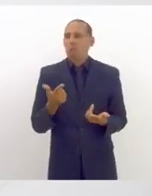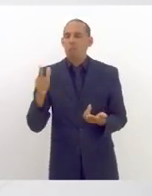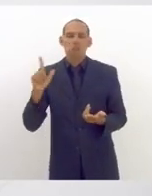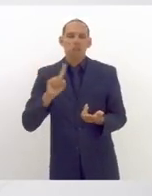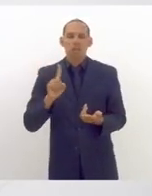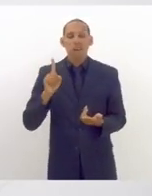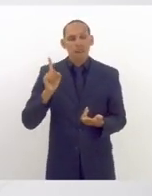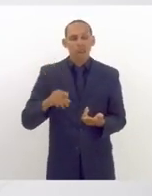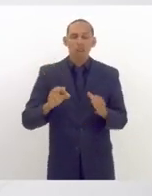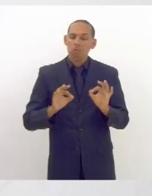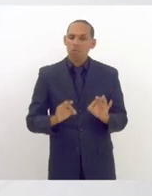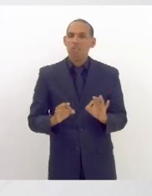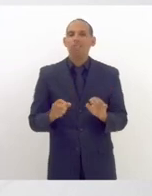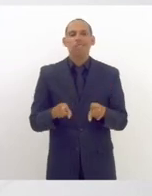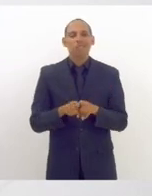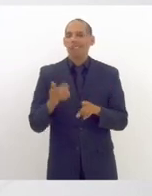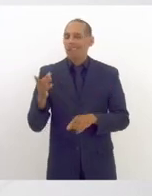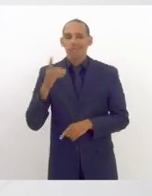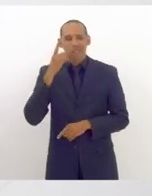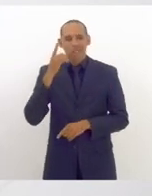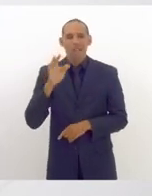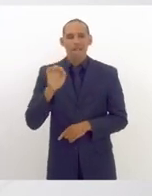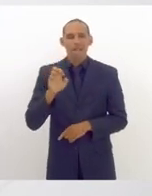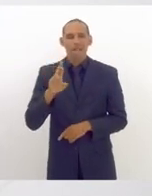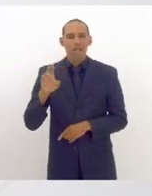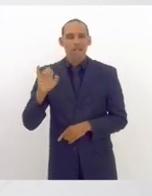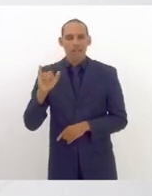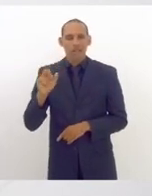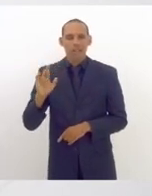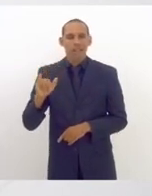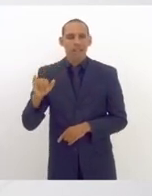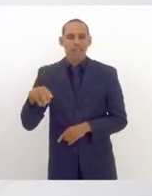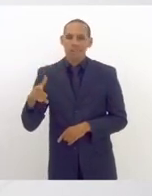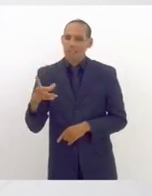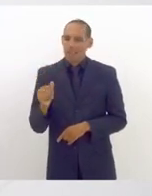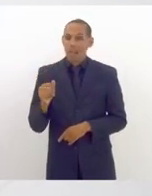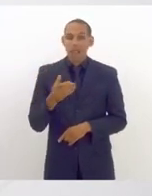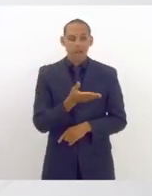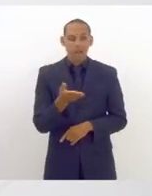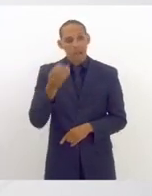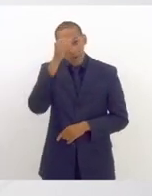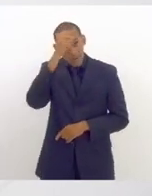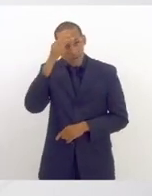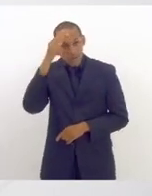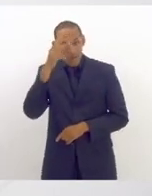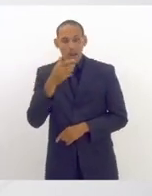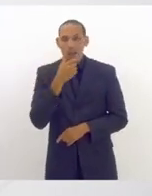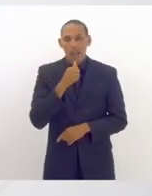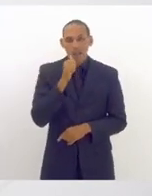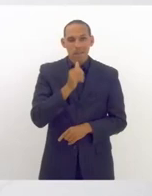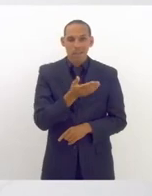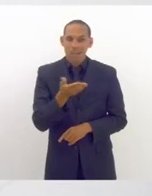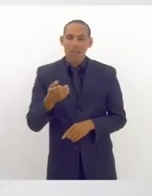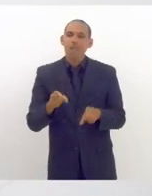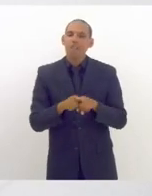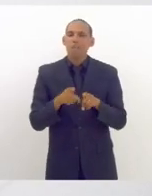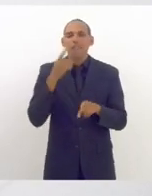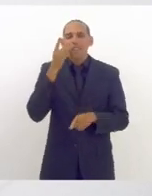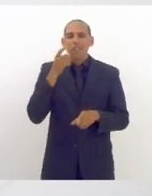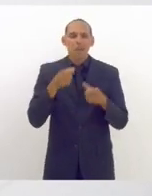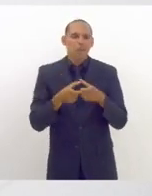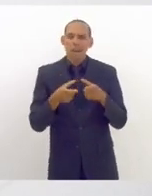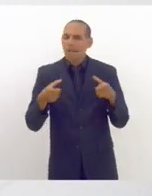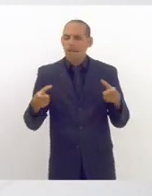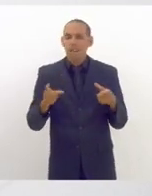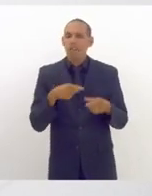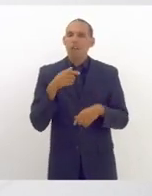da fala do deputado Ferreirinha mas o sentimento dos prefeitos e prefeitos e da maioria dos deputados que